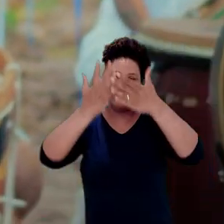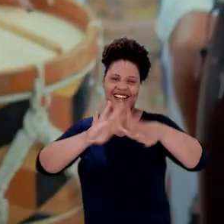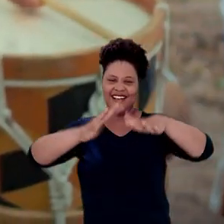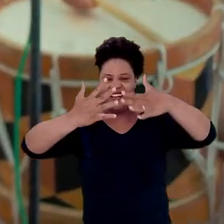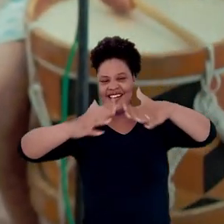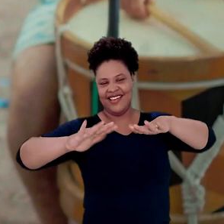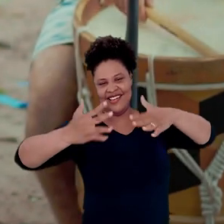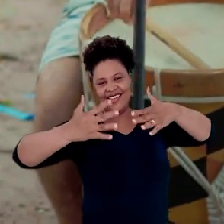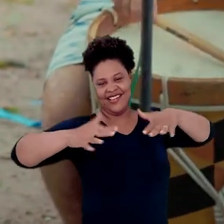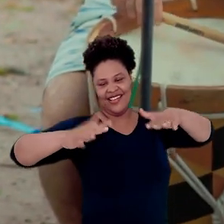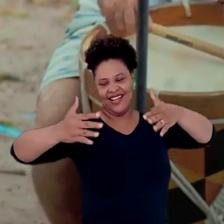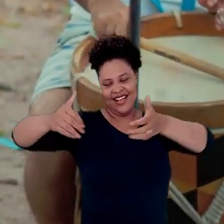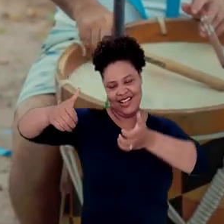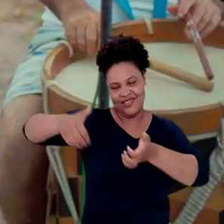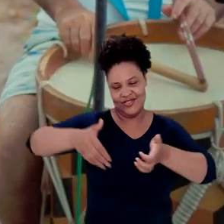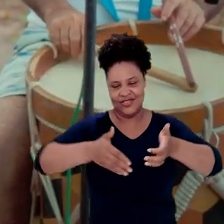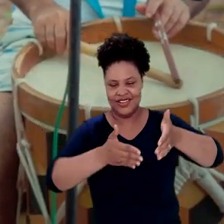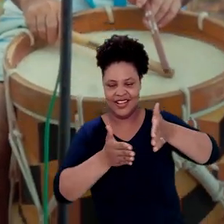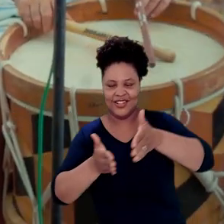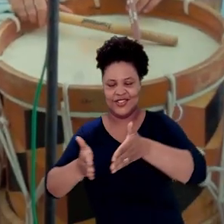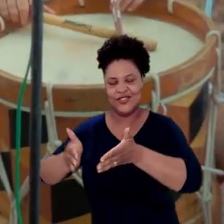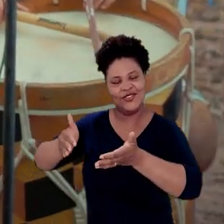sorriu, Iemanjá